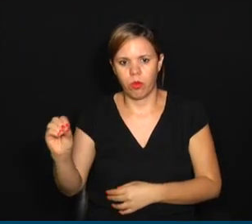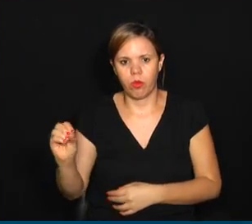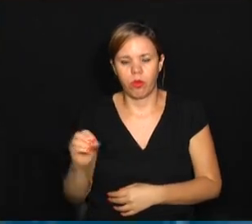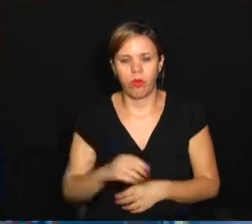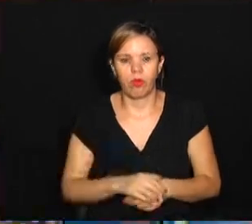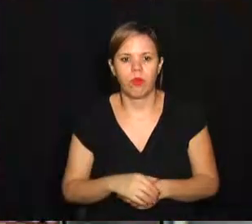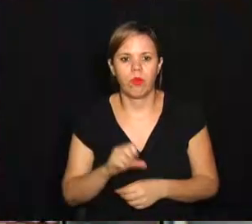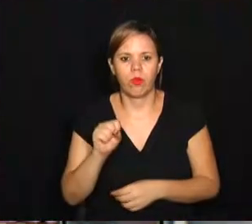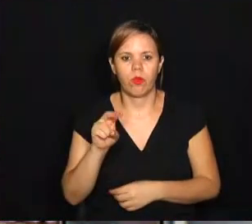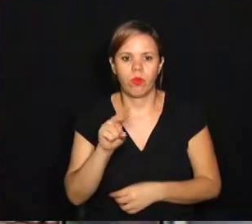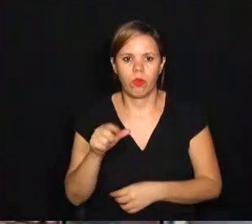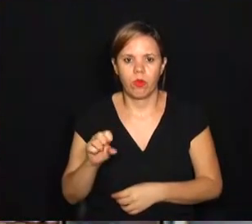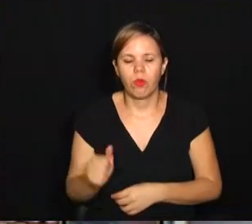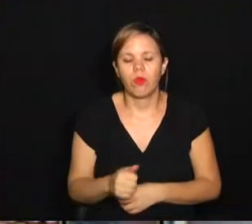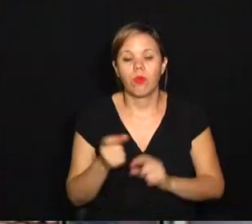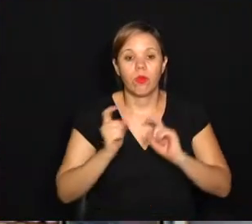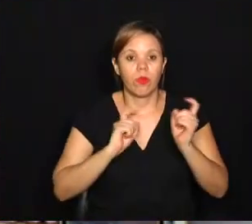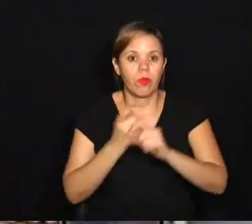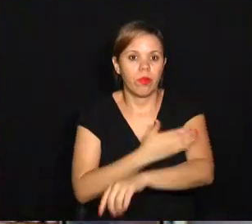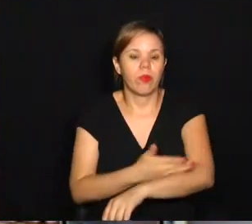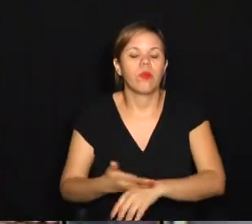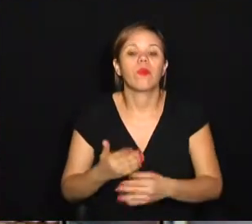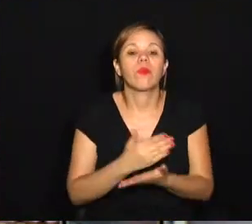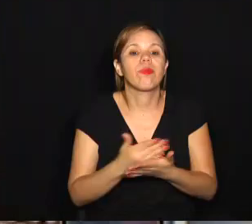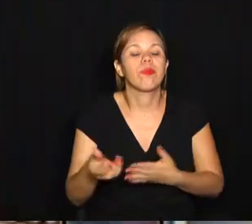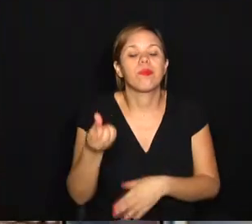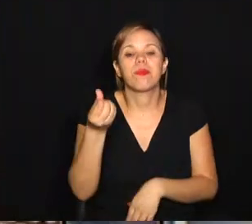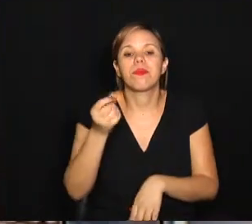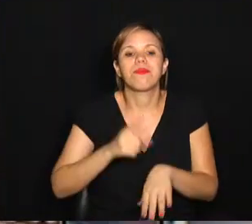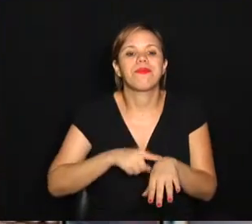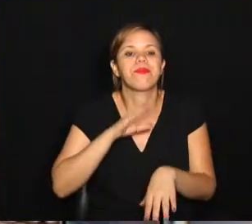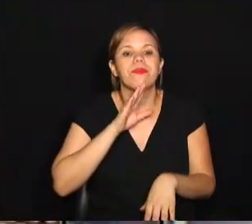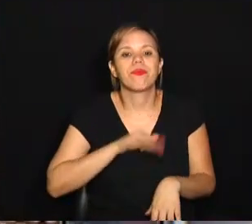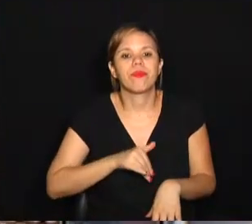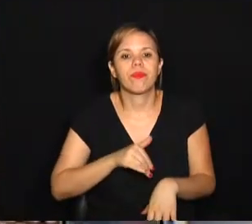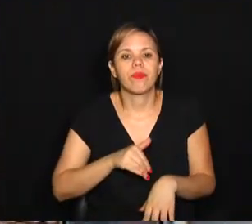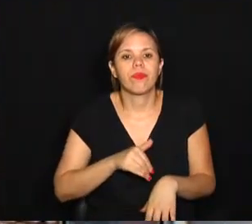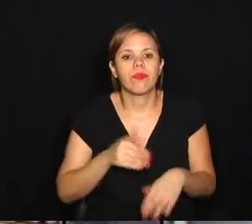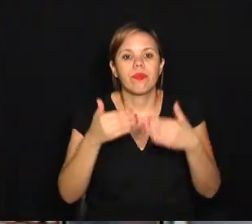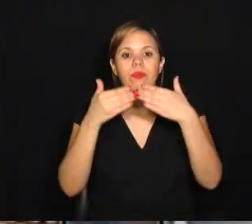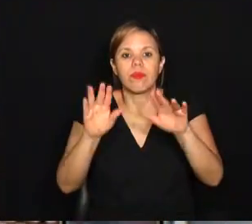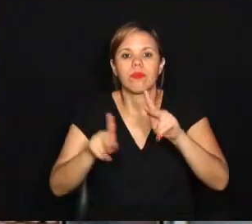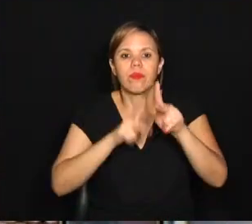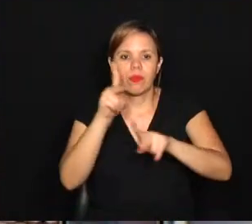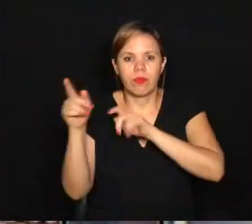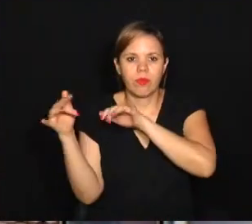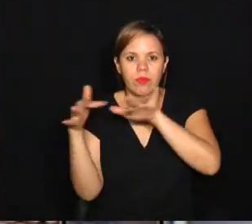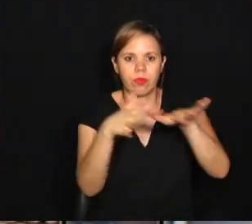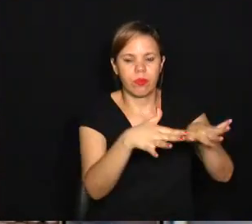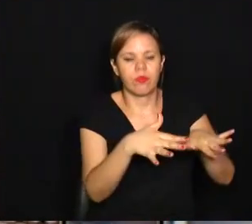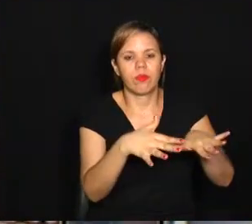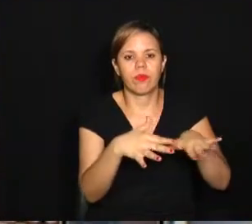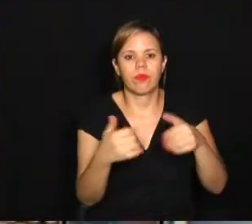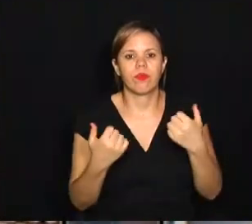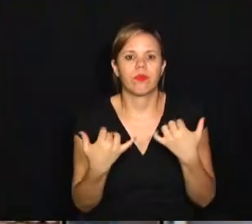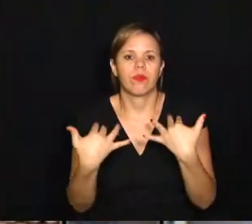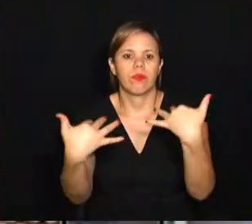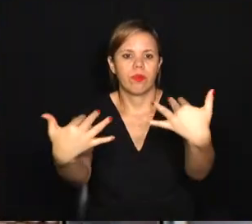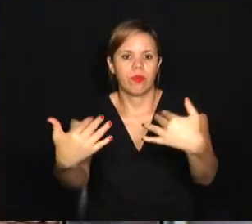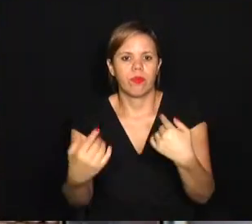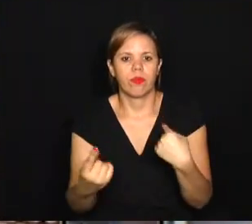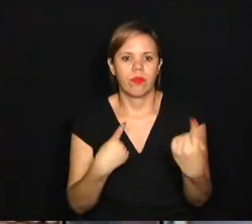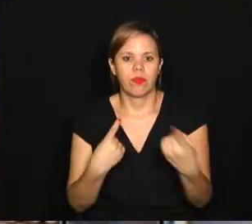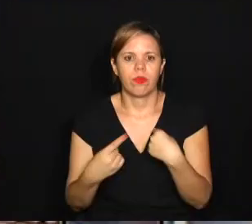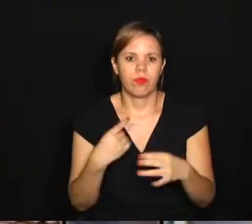em Souzas. A reunião ordinária começa às 6 horas da tarde e é aberta ao público. Entrada pelo plenário na